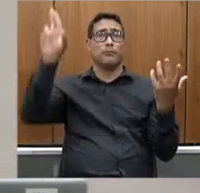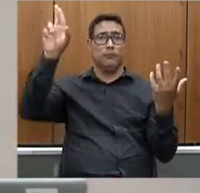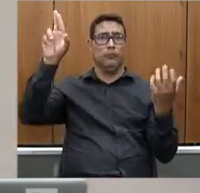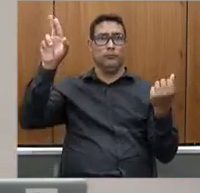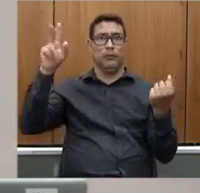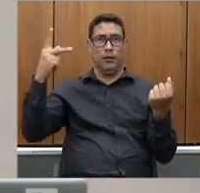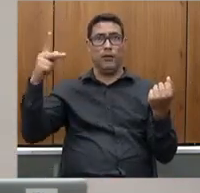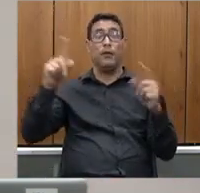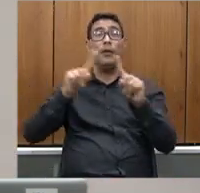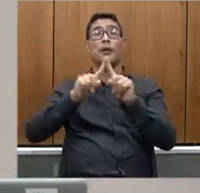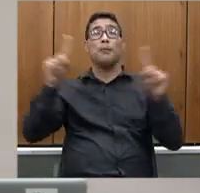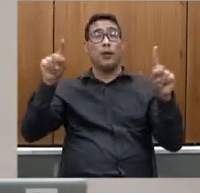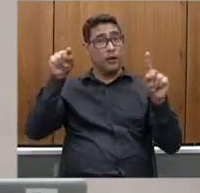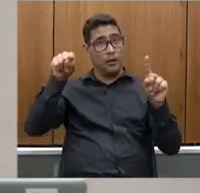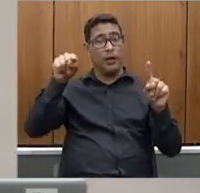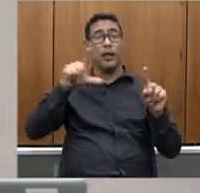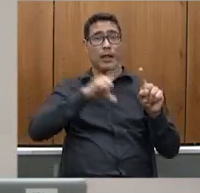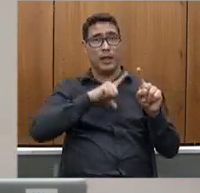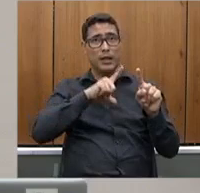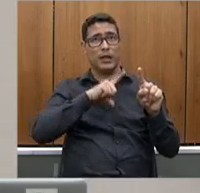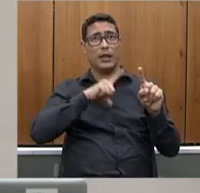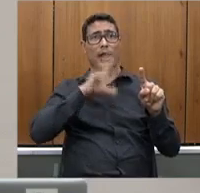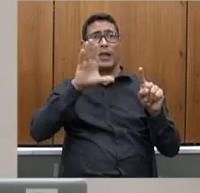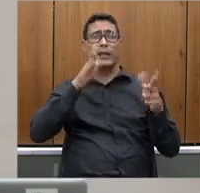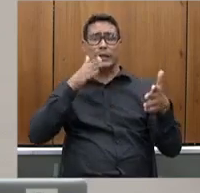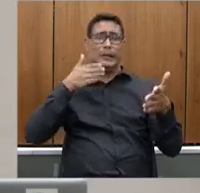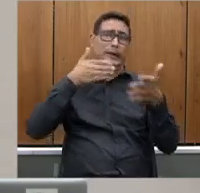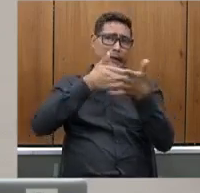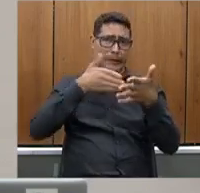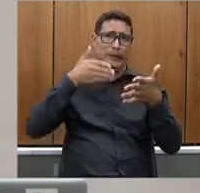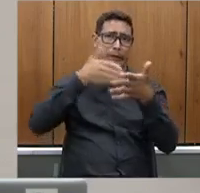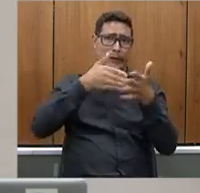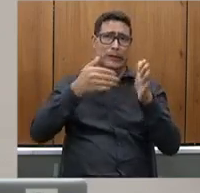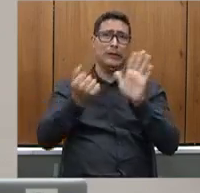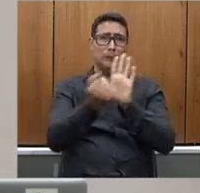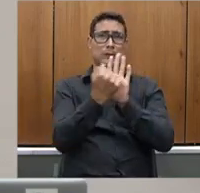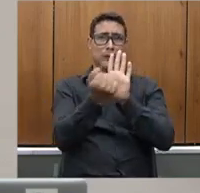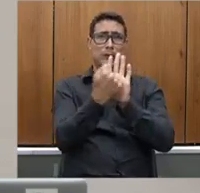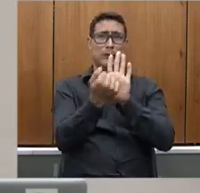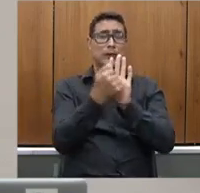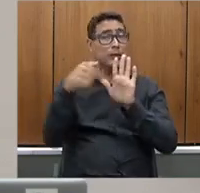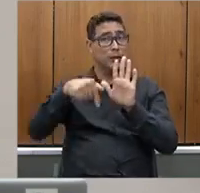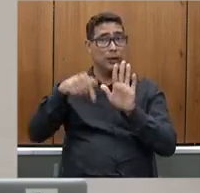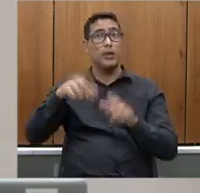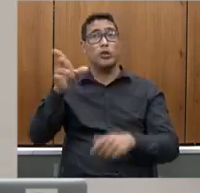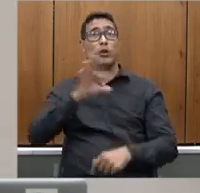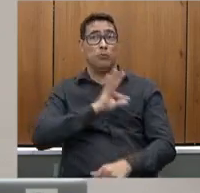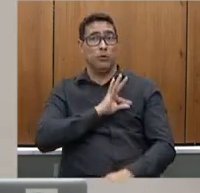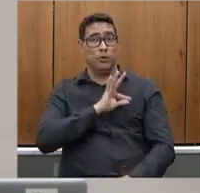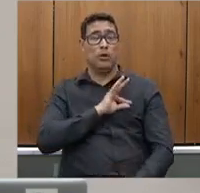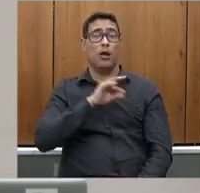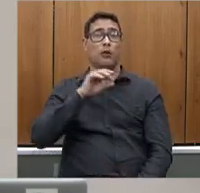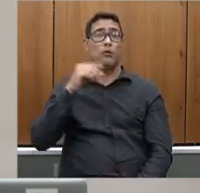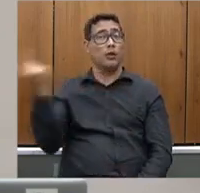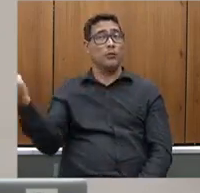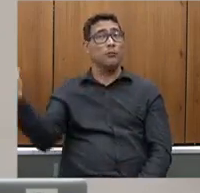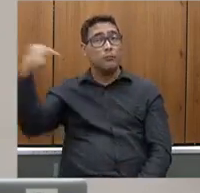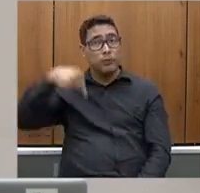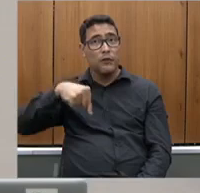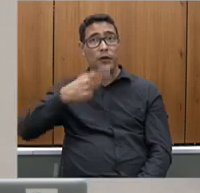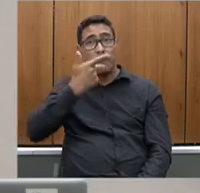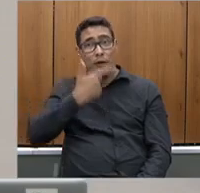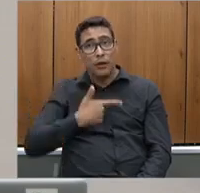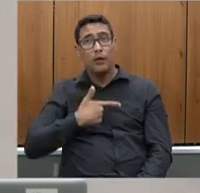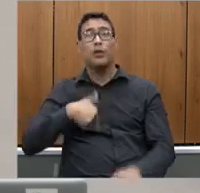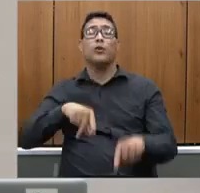mas ela tem batida a nossa porta constantemente vindo de policiais militares pelo tempo de